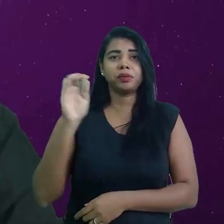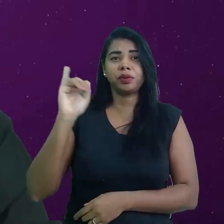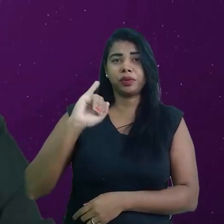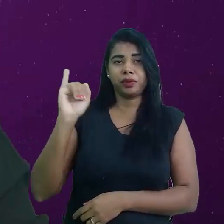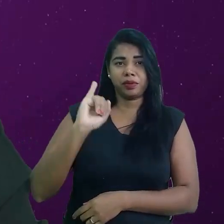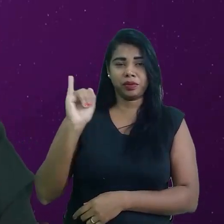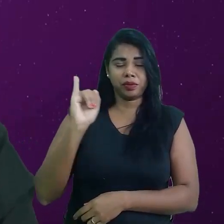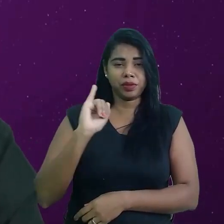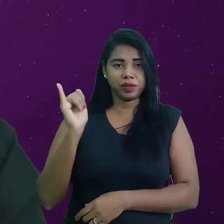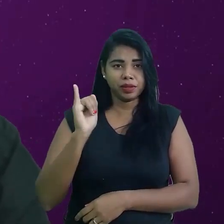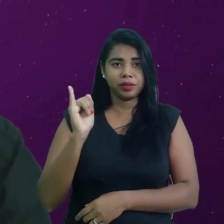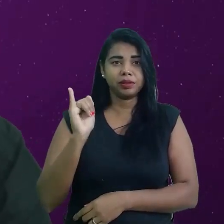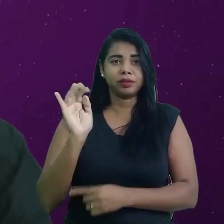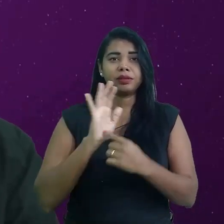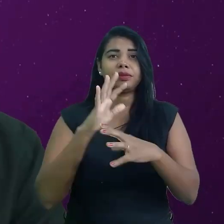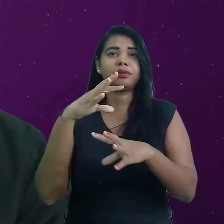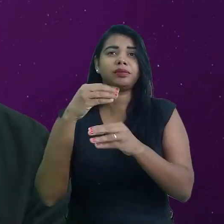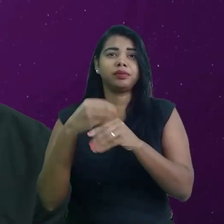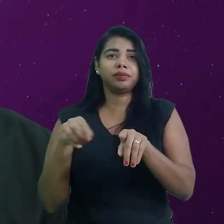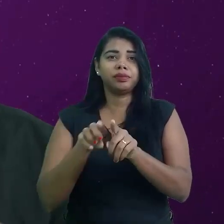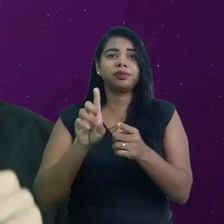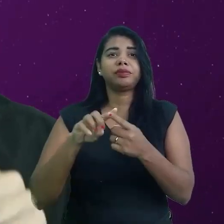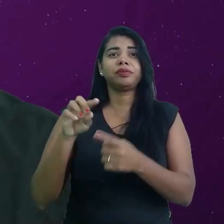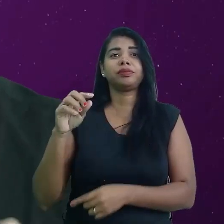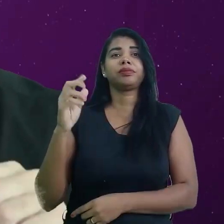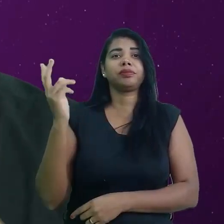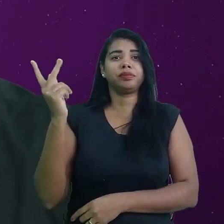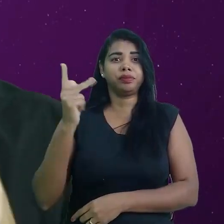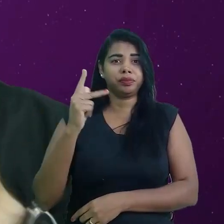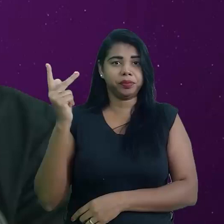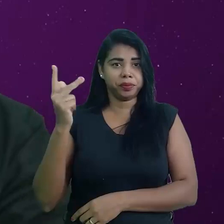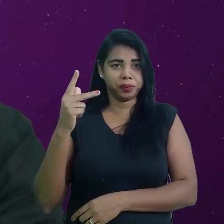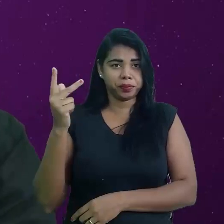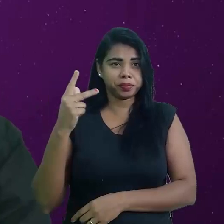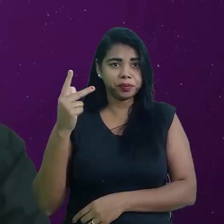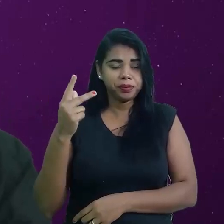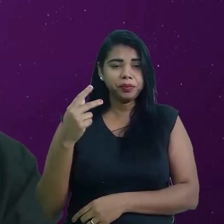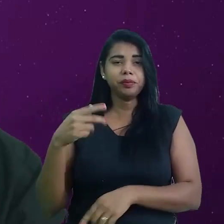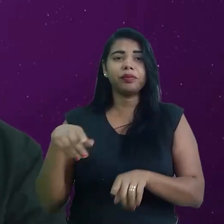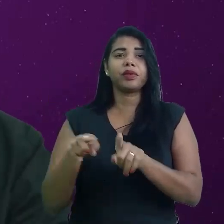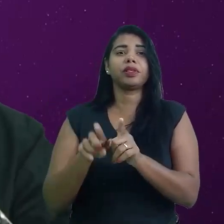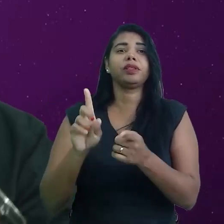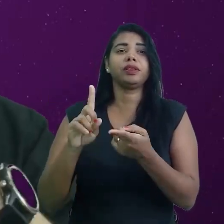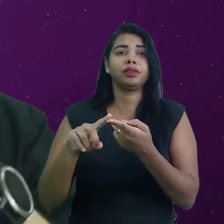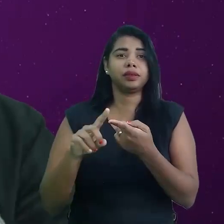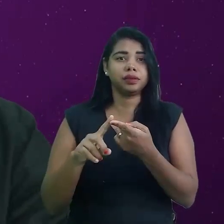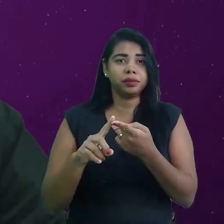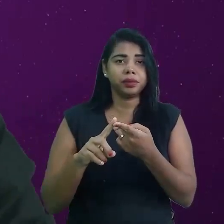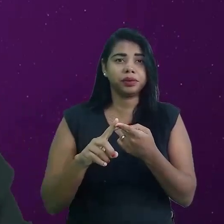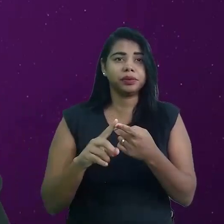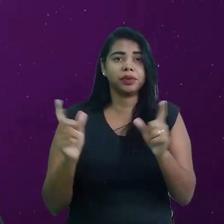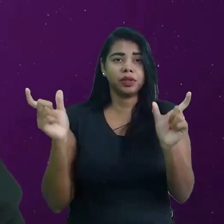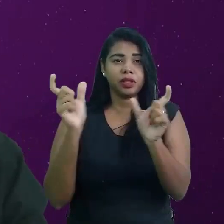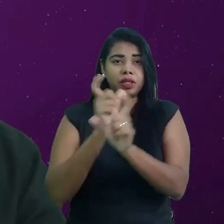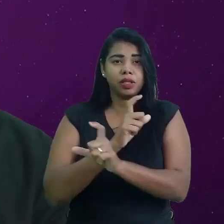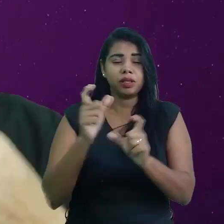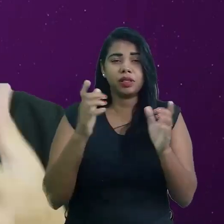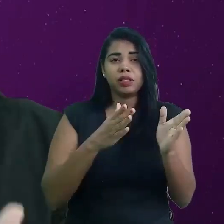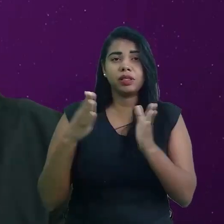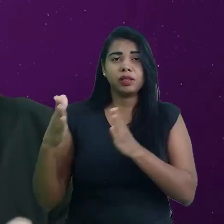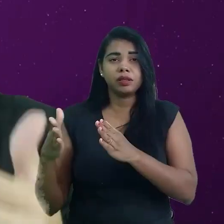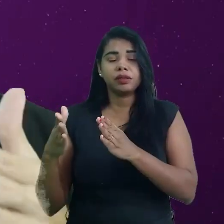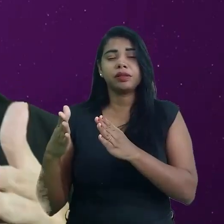ela é em uma interferência destrutiva. Quando ele disser que a onda ela é com uma interferência em oposição de fase,